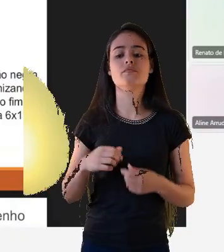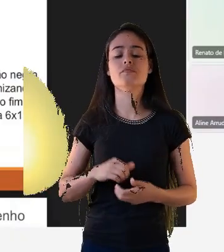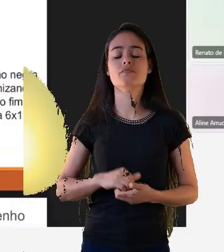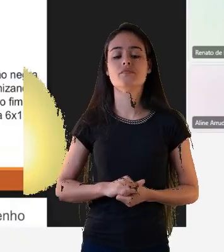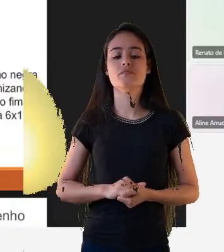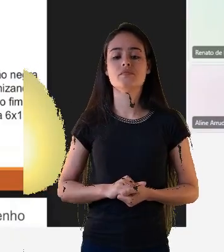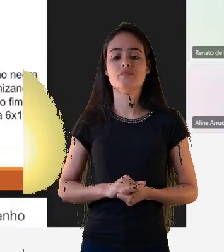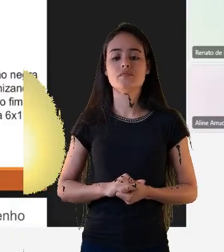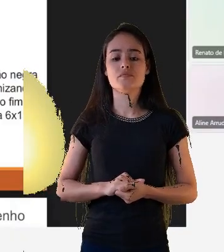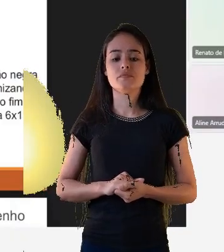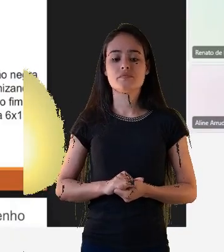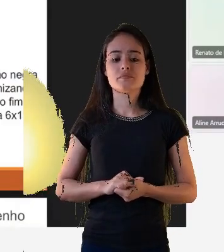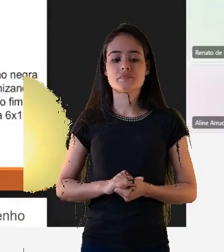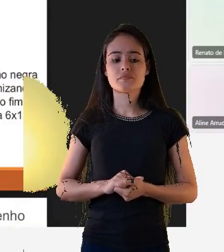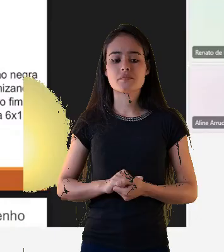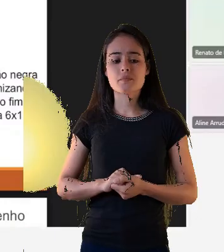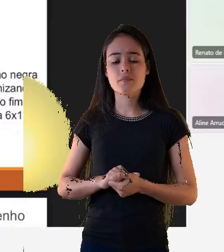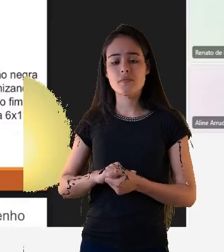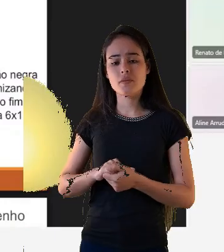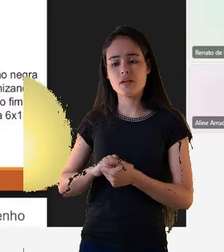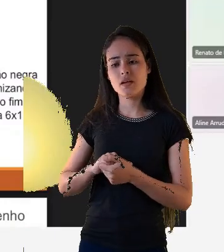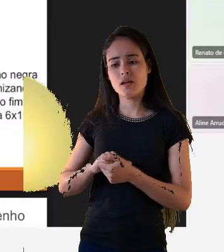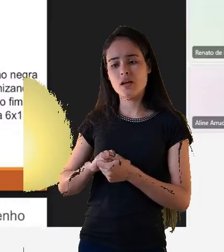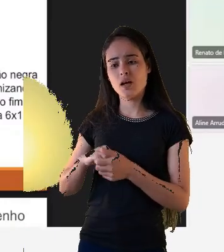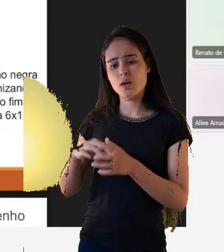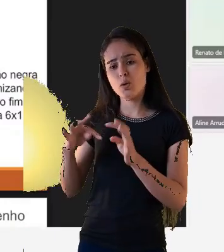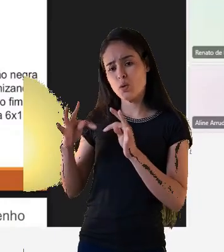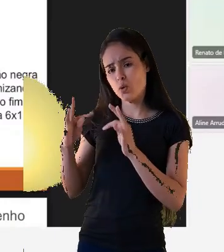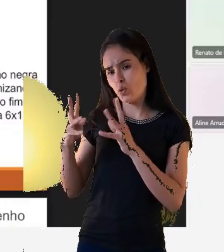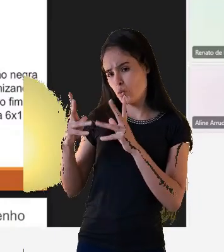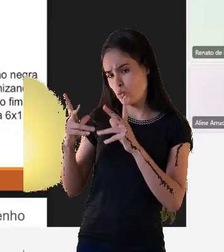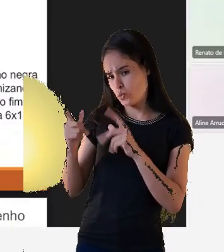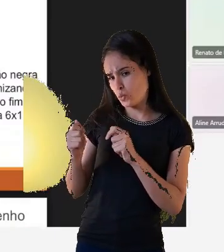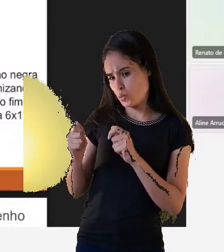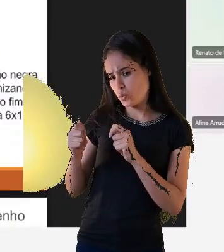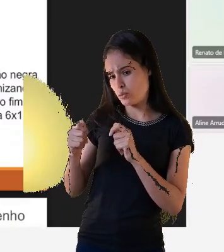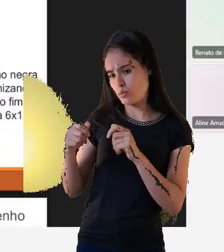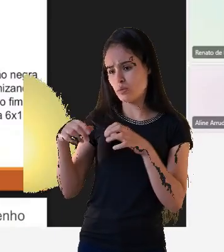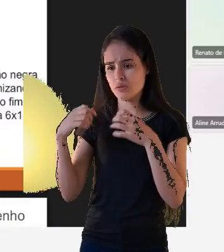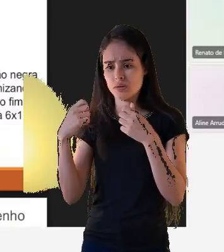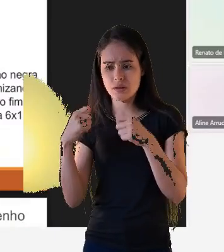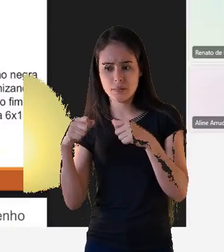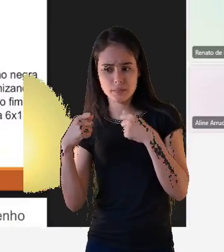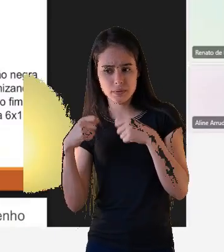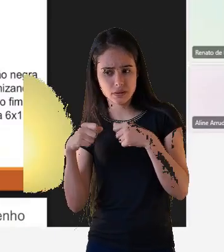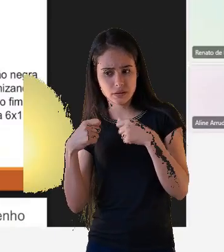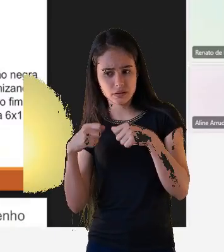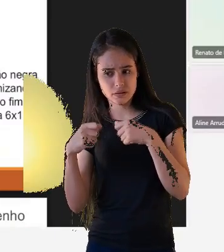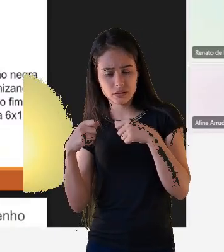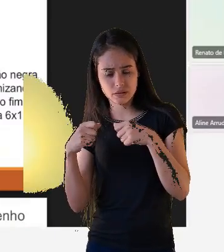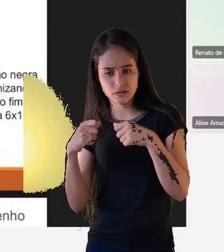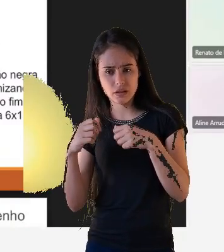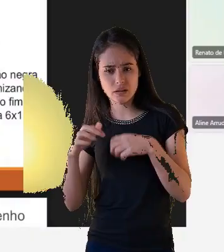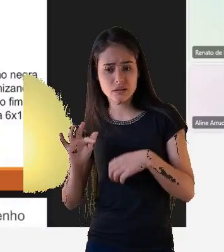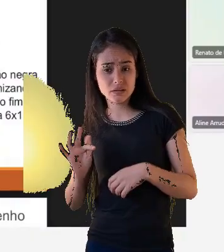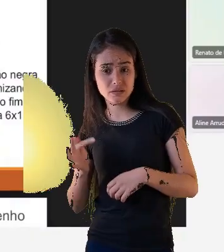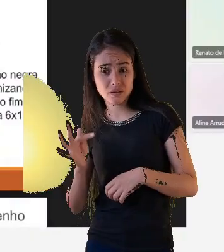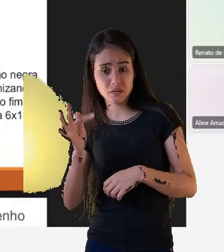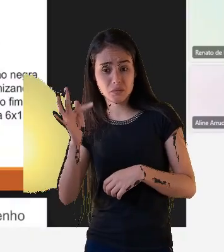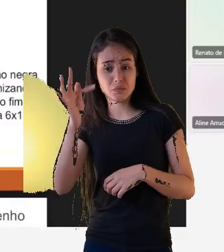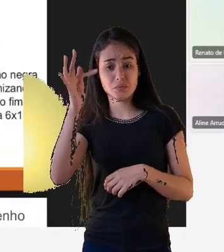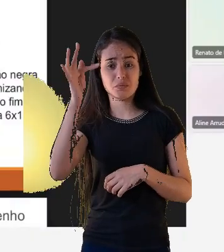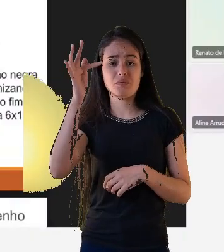como as pessoas insistem em acreditar, mas por toda a tecnologia, pelo desenvolvimento